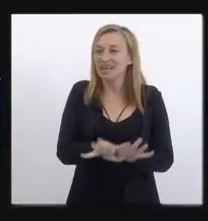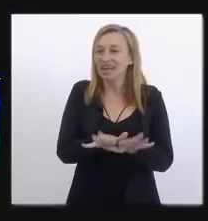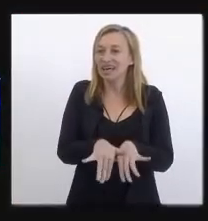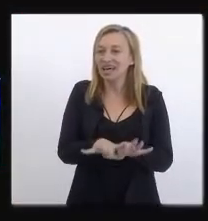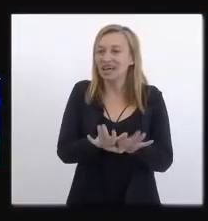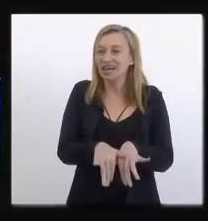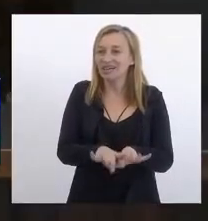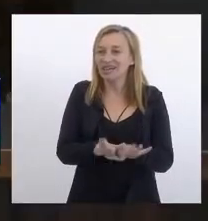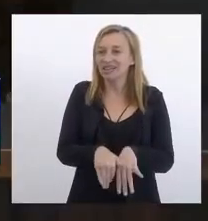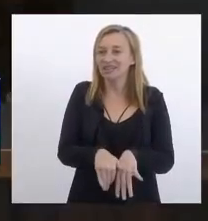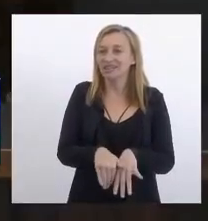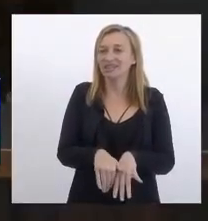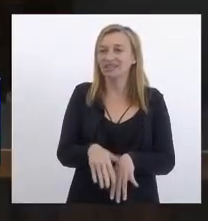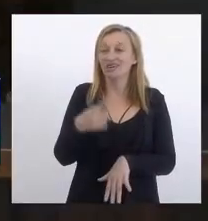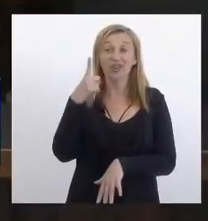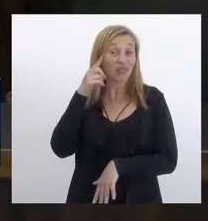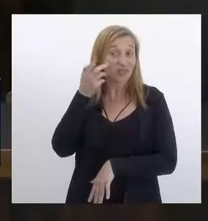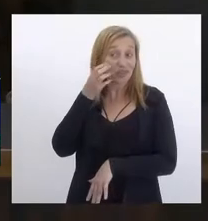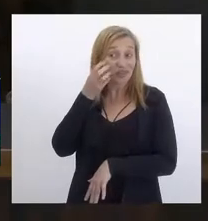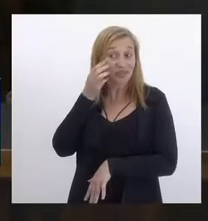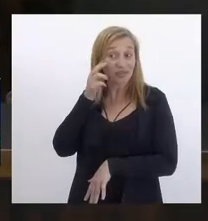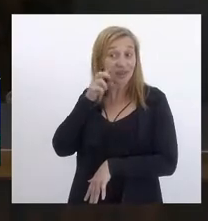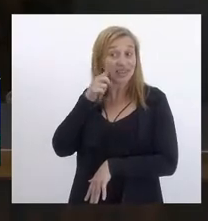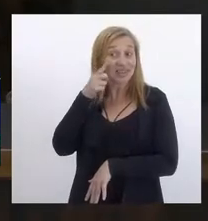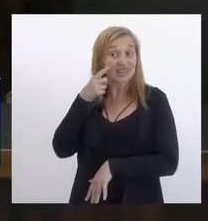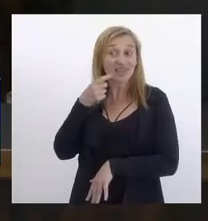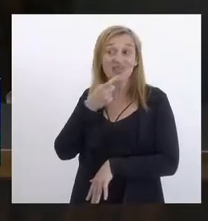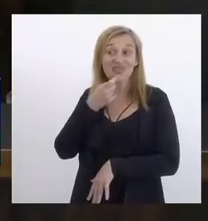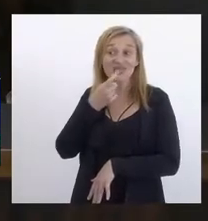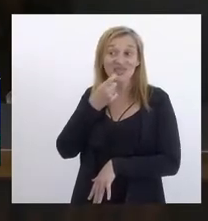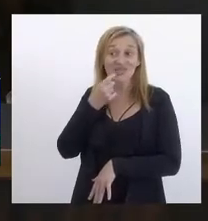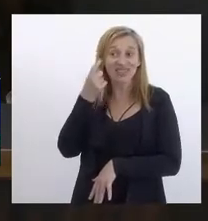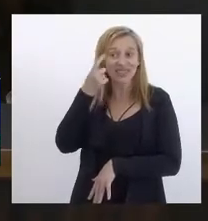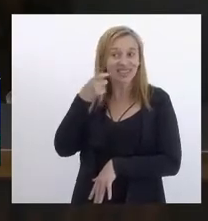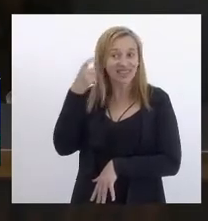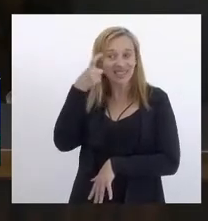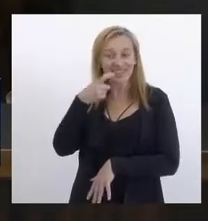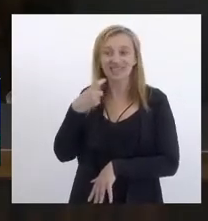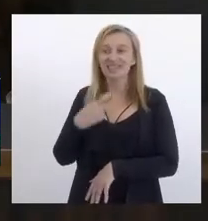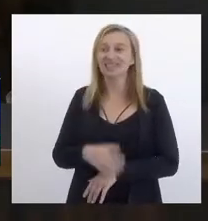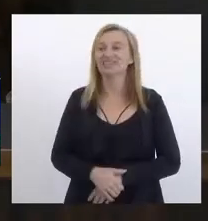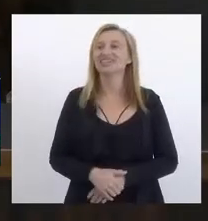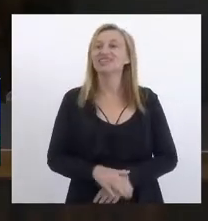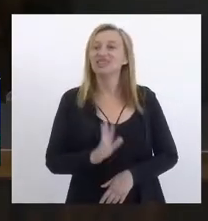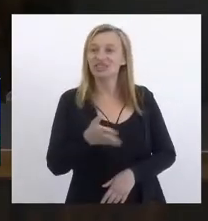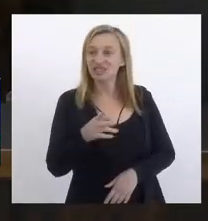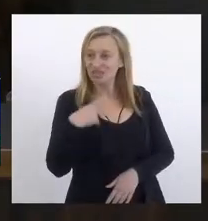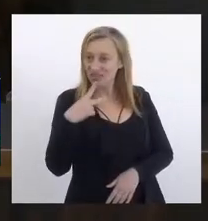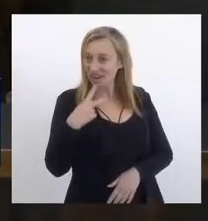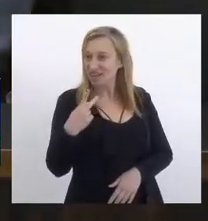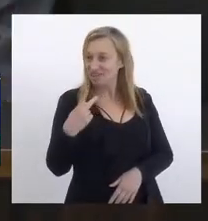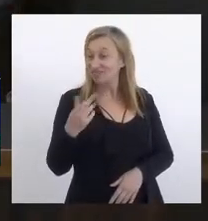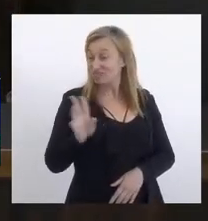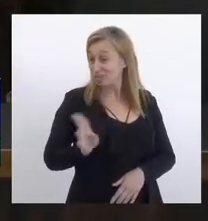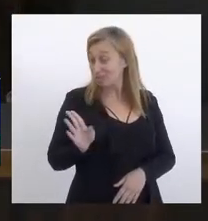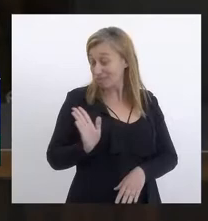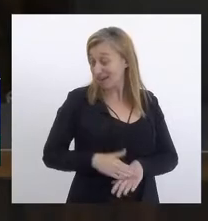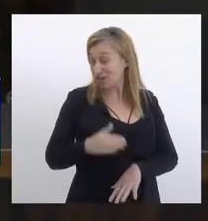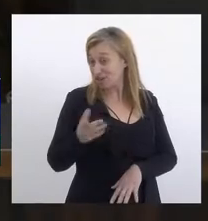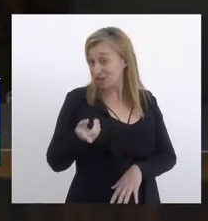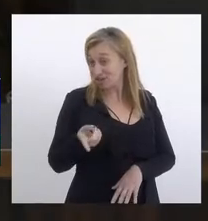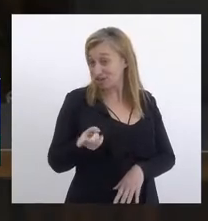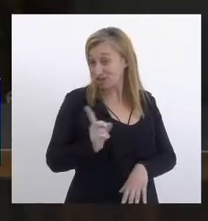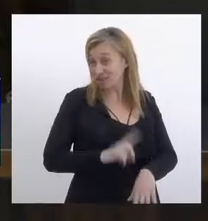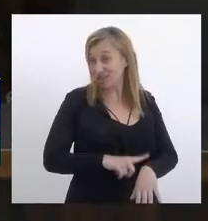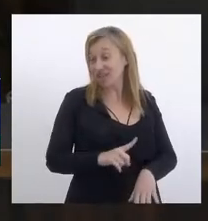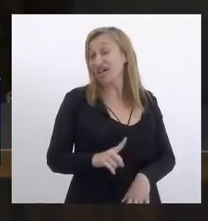trocar o busto. Ficou até vermelha, viu? Presidente André. Eu já tinha dado esse nome há mais tempo. Mas esse nome era